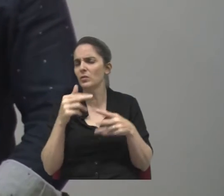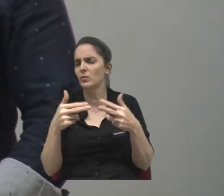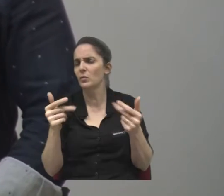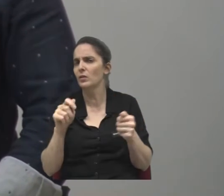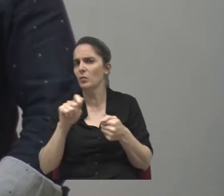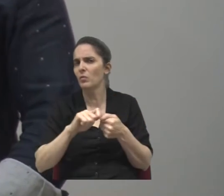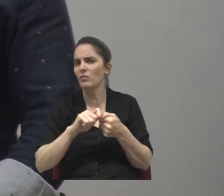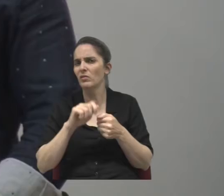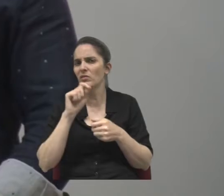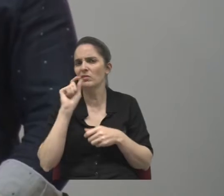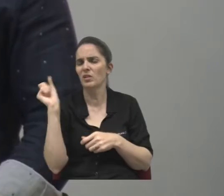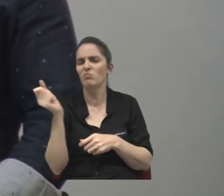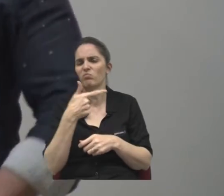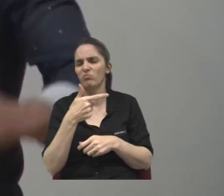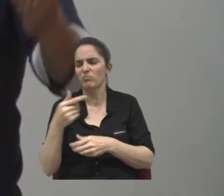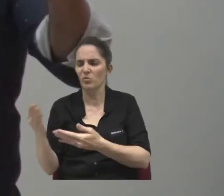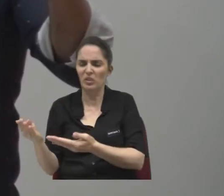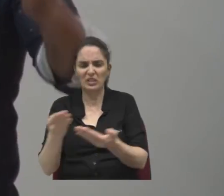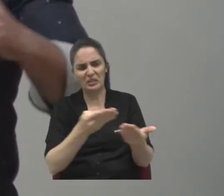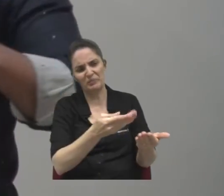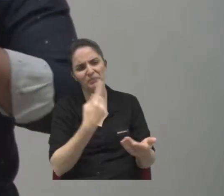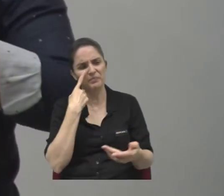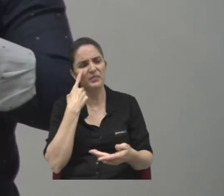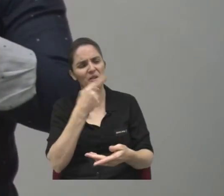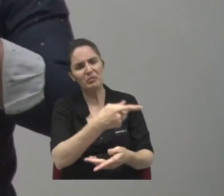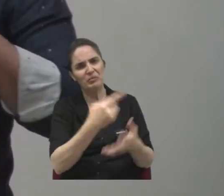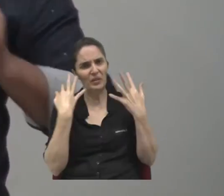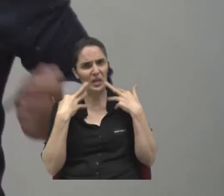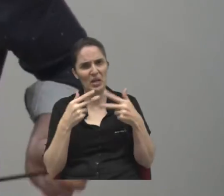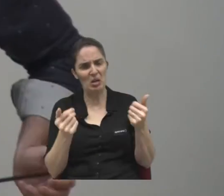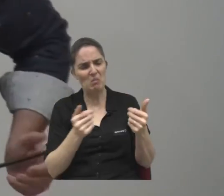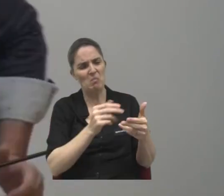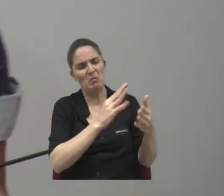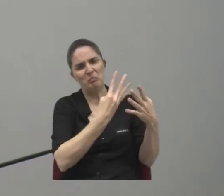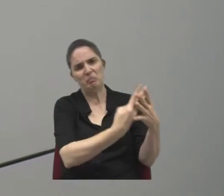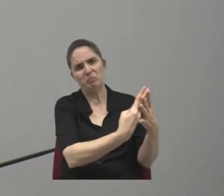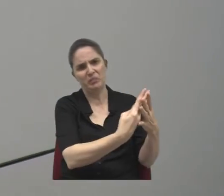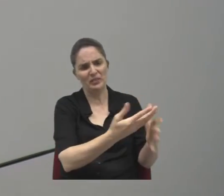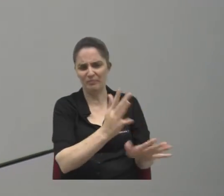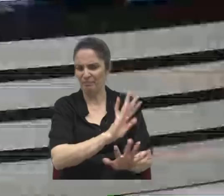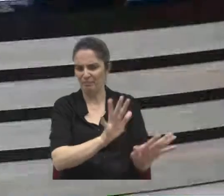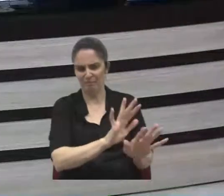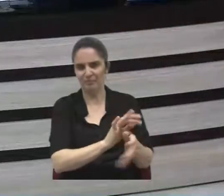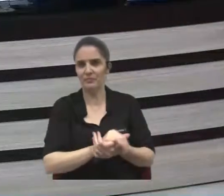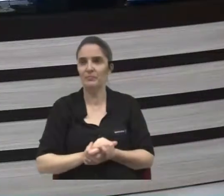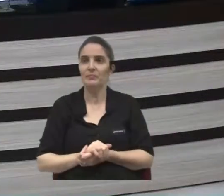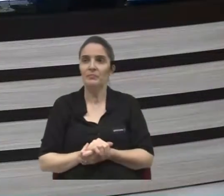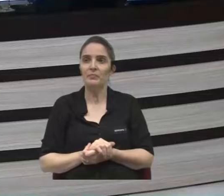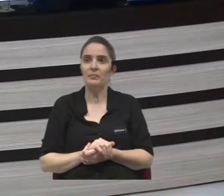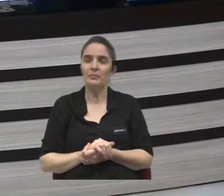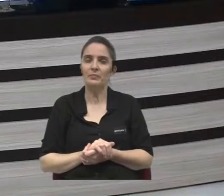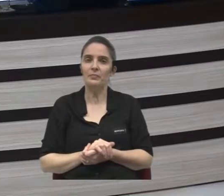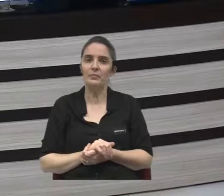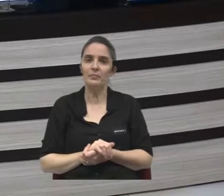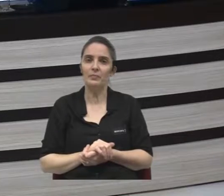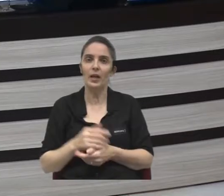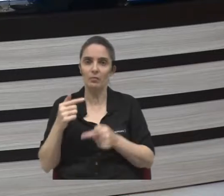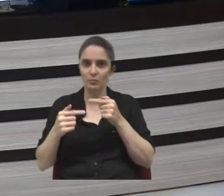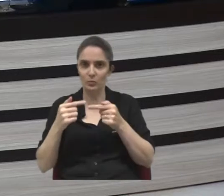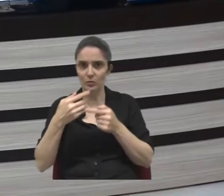visitar animal encarcerado do jeito que é hoje. Obrigado, presidente. Mais algum vereador deseja discutir o requerimento